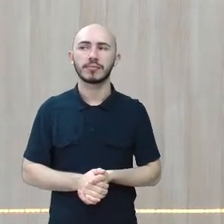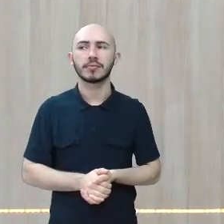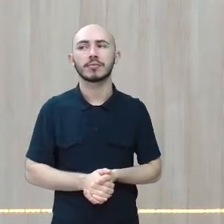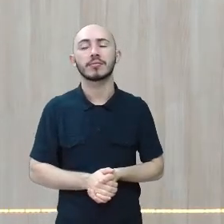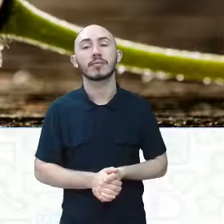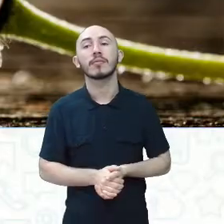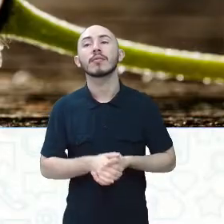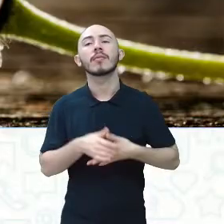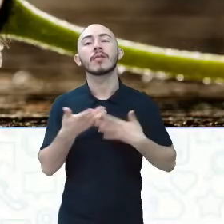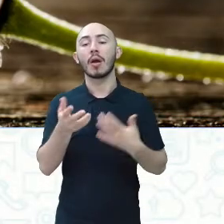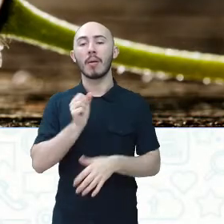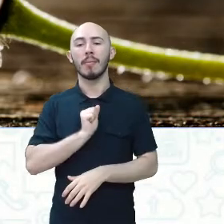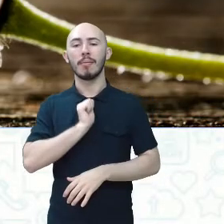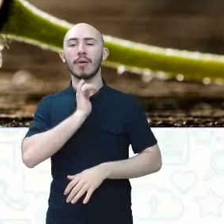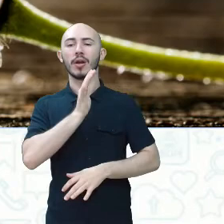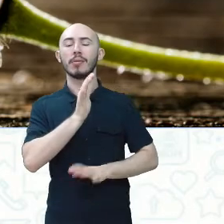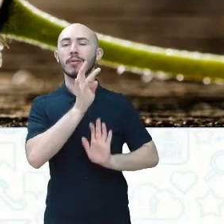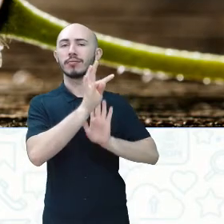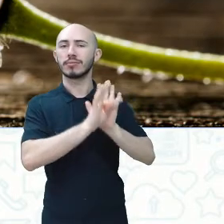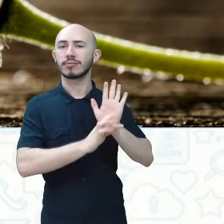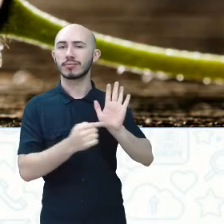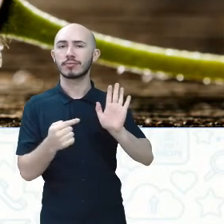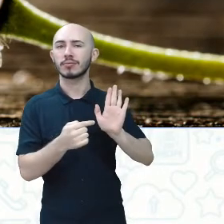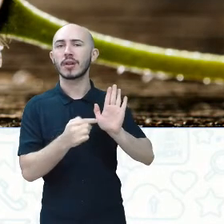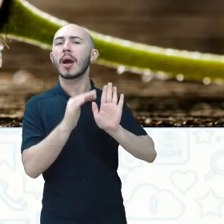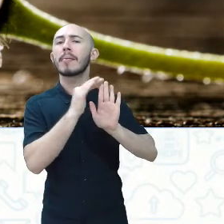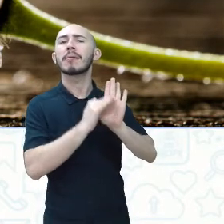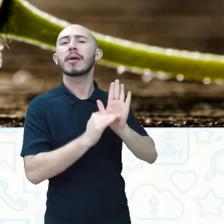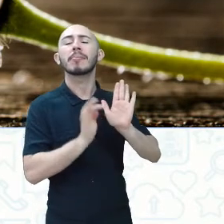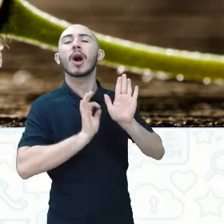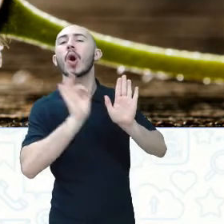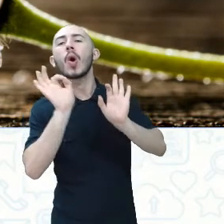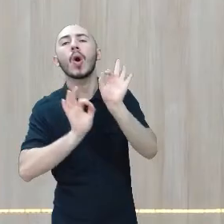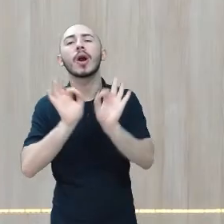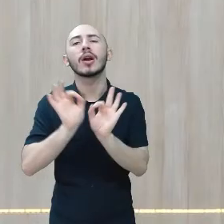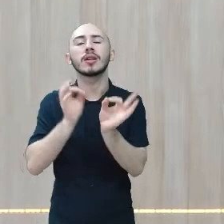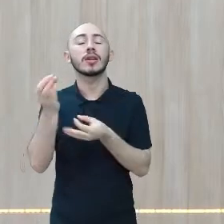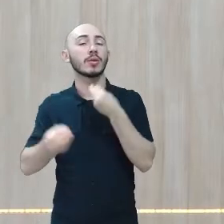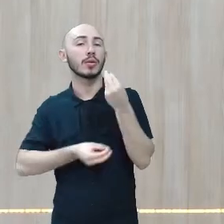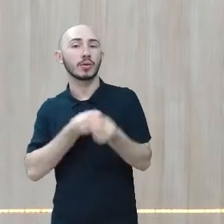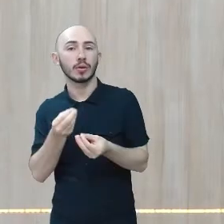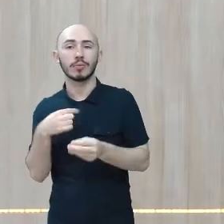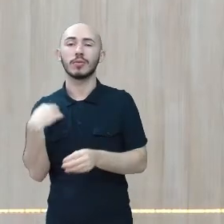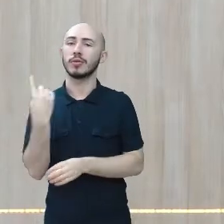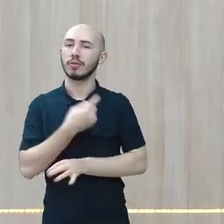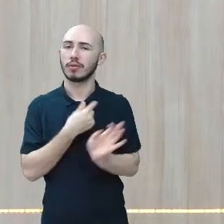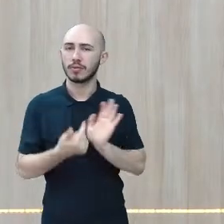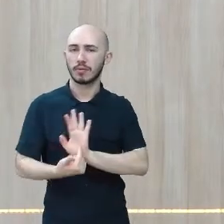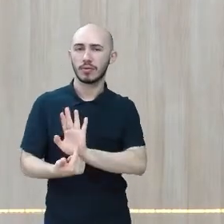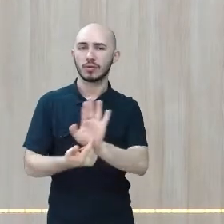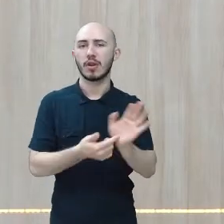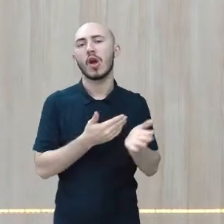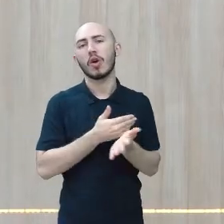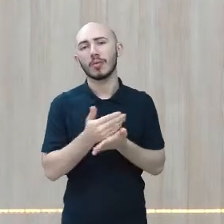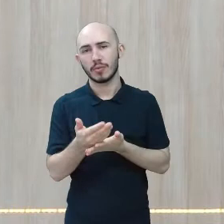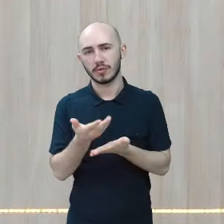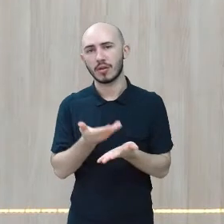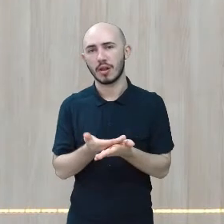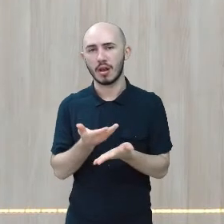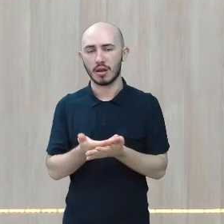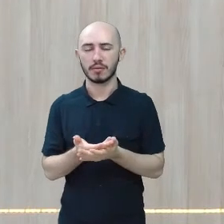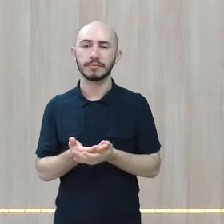A organização do poema, não é? Nesta organização que eu tenho falado, introduzi a aula falando com